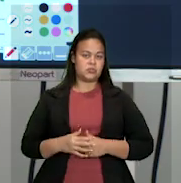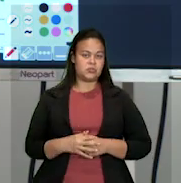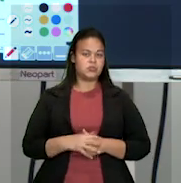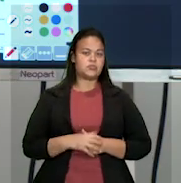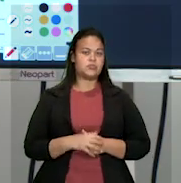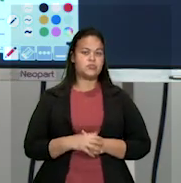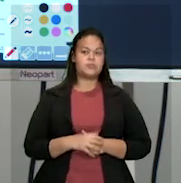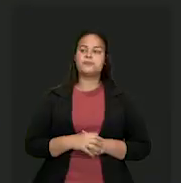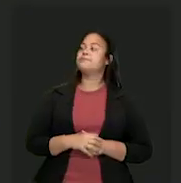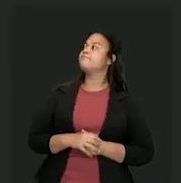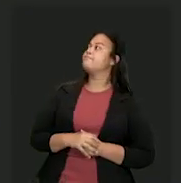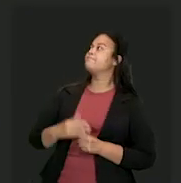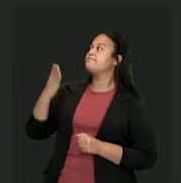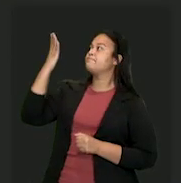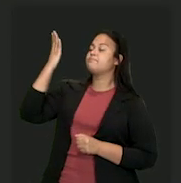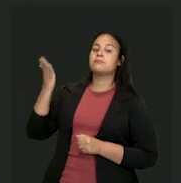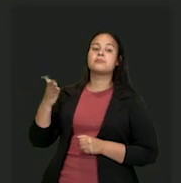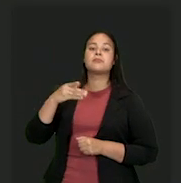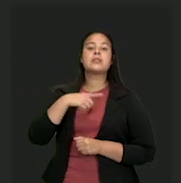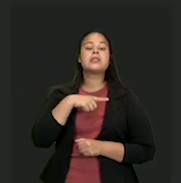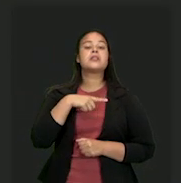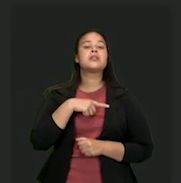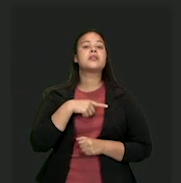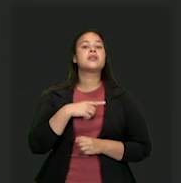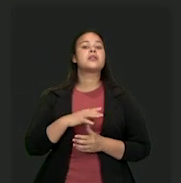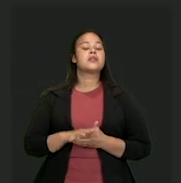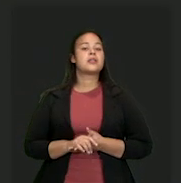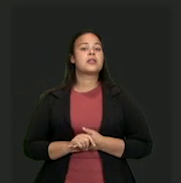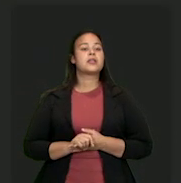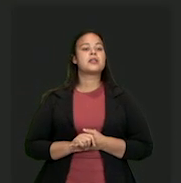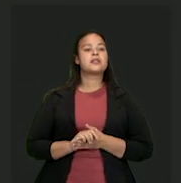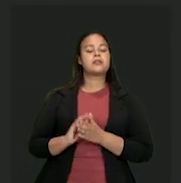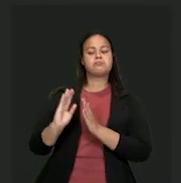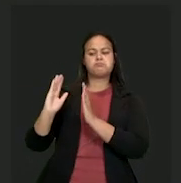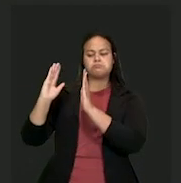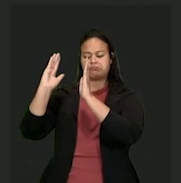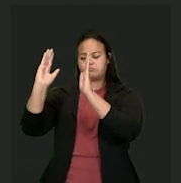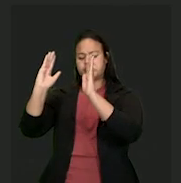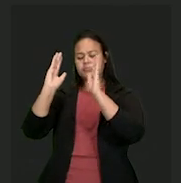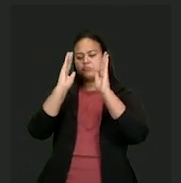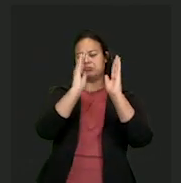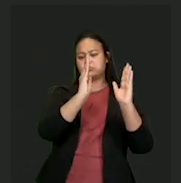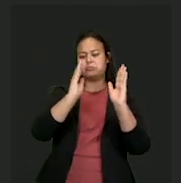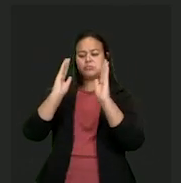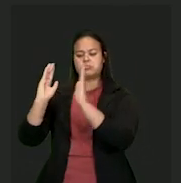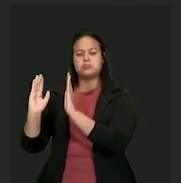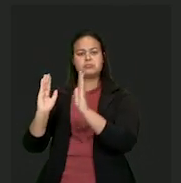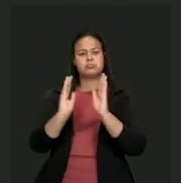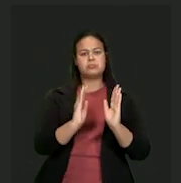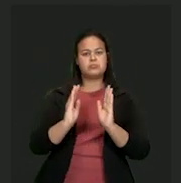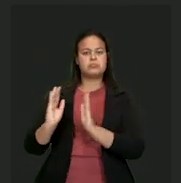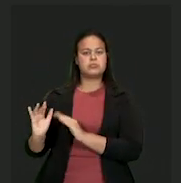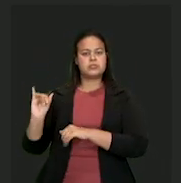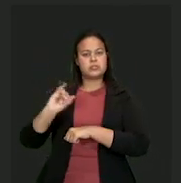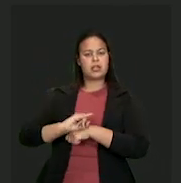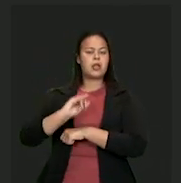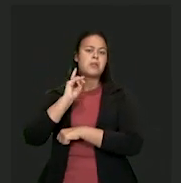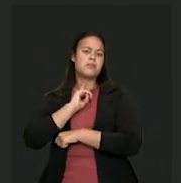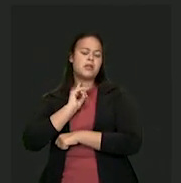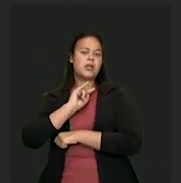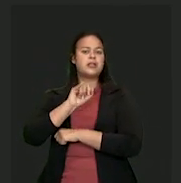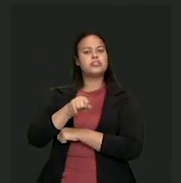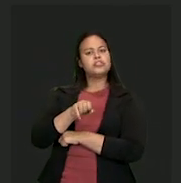E a gente tem, né, Campo das Vertentes, Central Mineira,